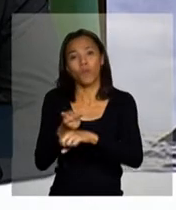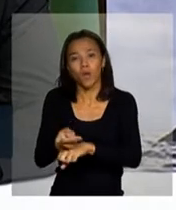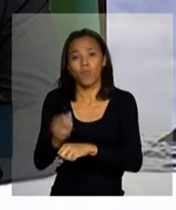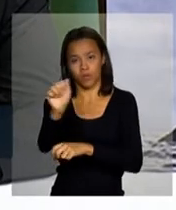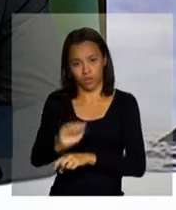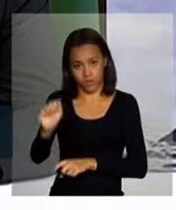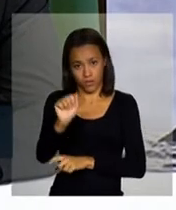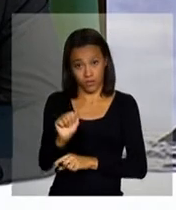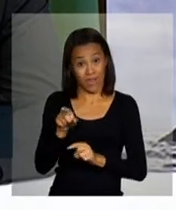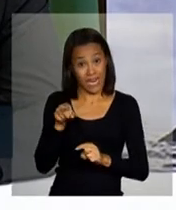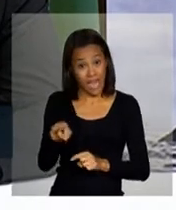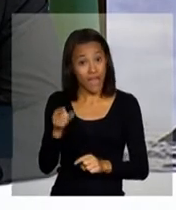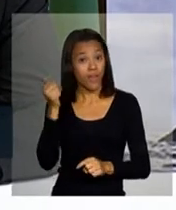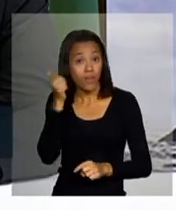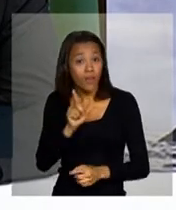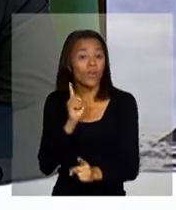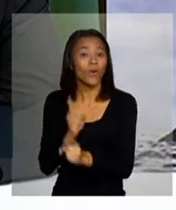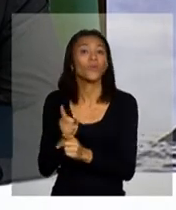encontrar